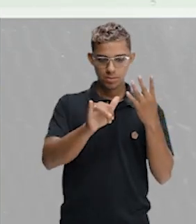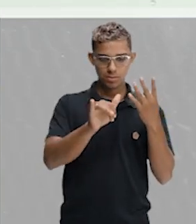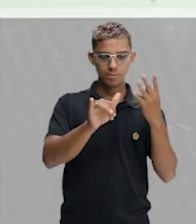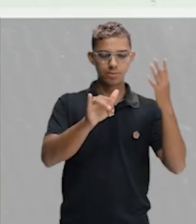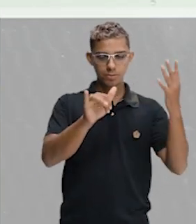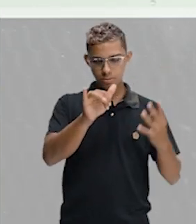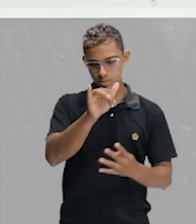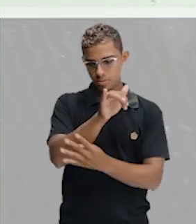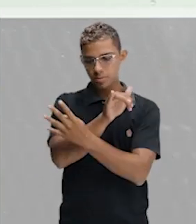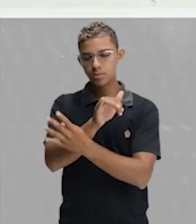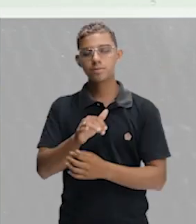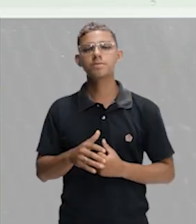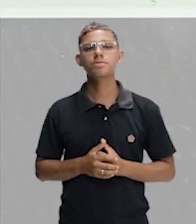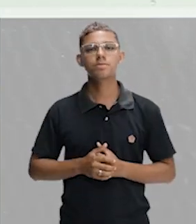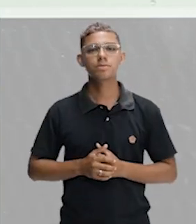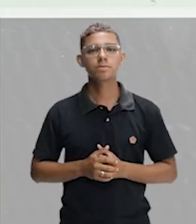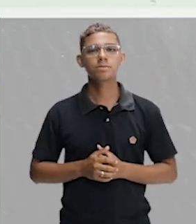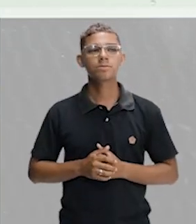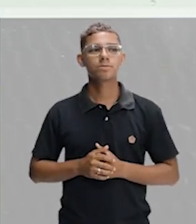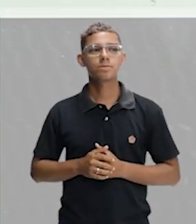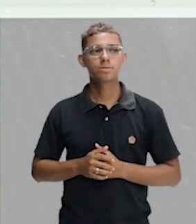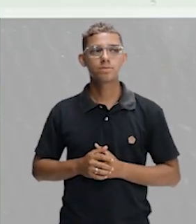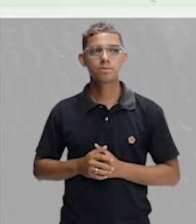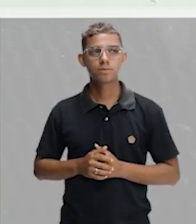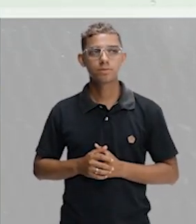vai ser igual a 3x sobre 4